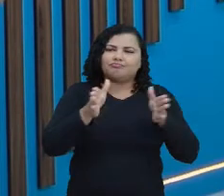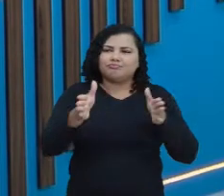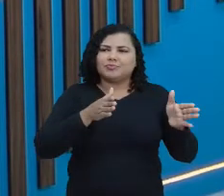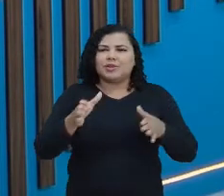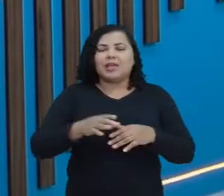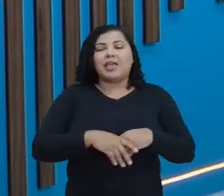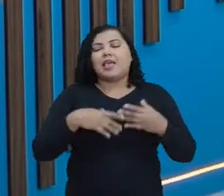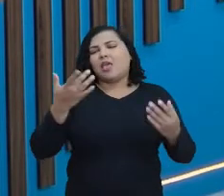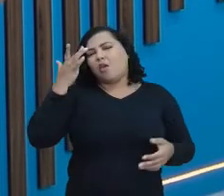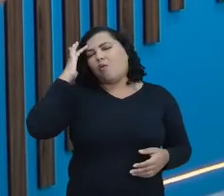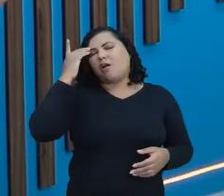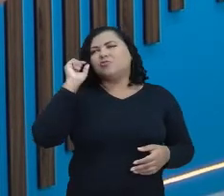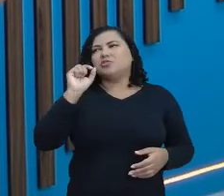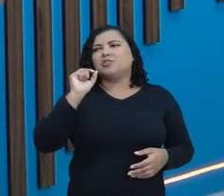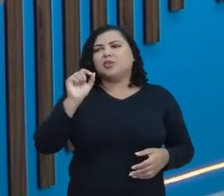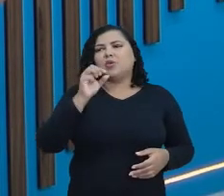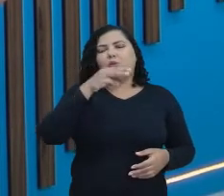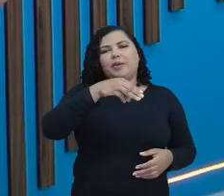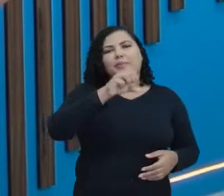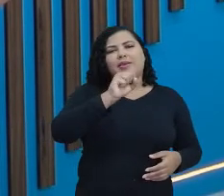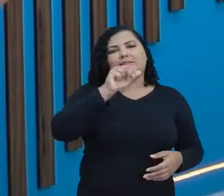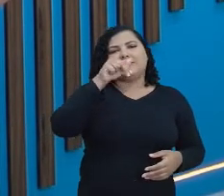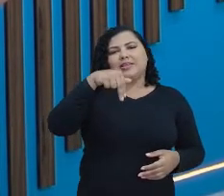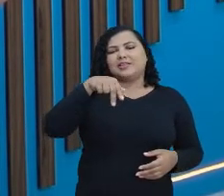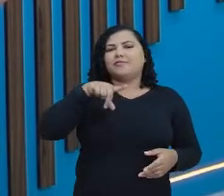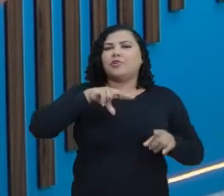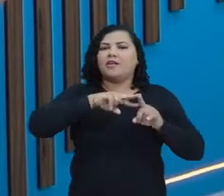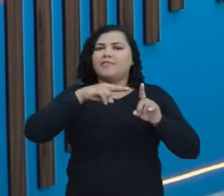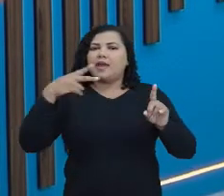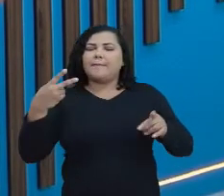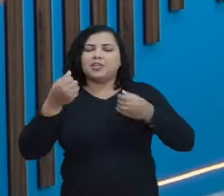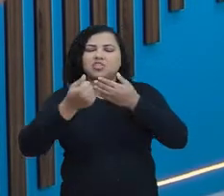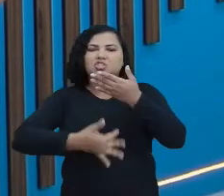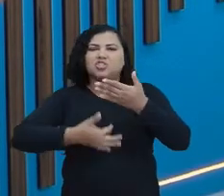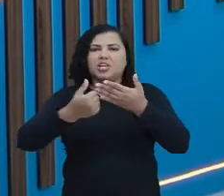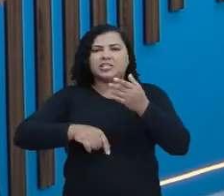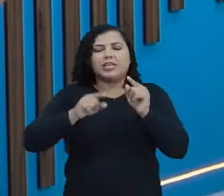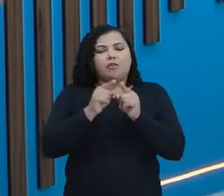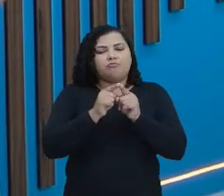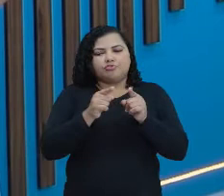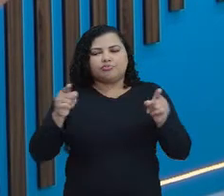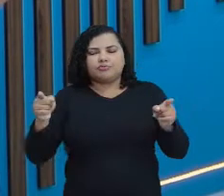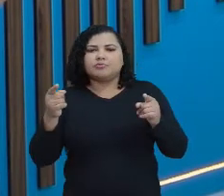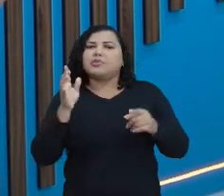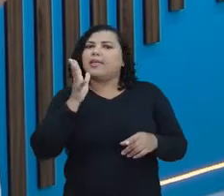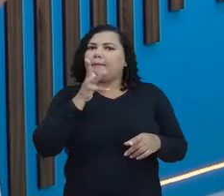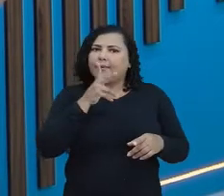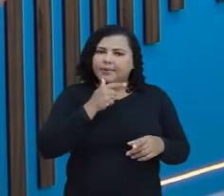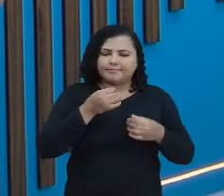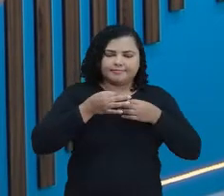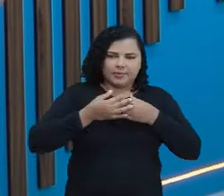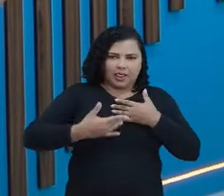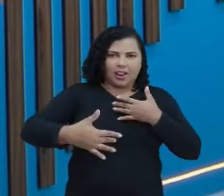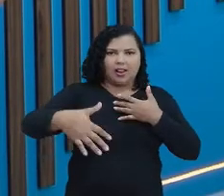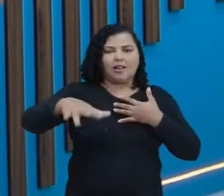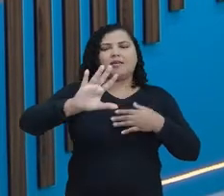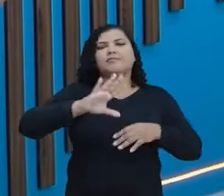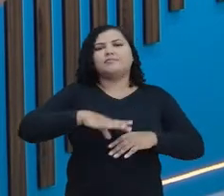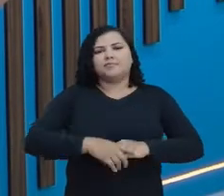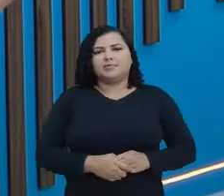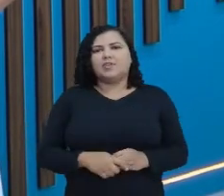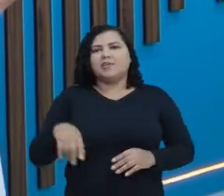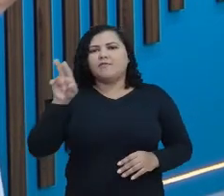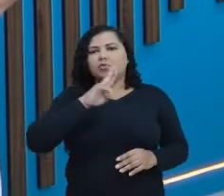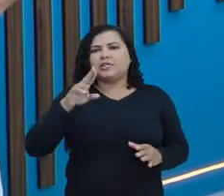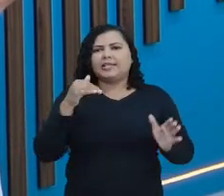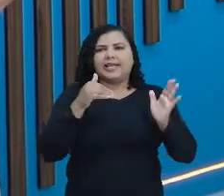que ele foi a ferramenta de chat mais longeva, que durou mais tempo e que foi realmente usada até